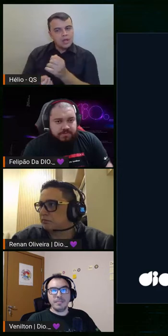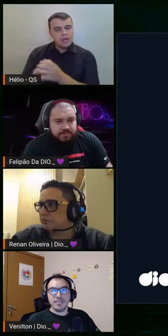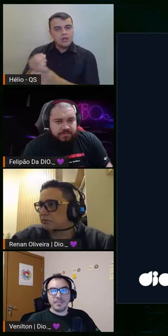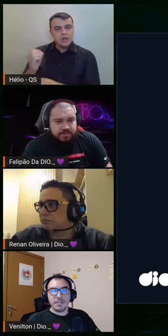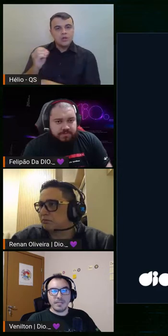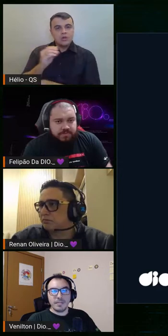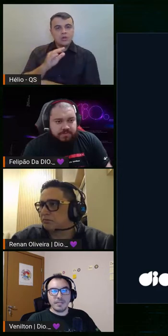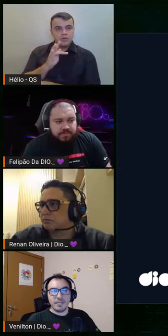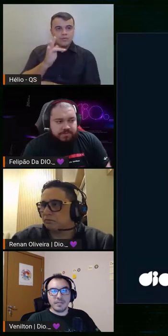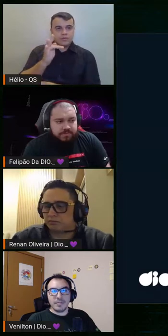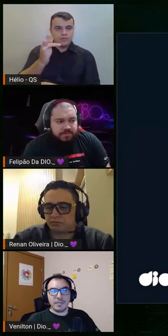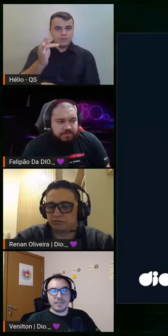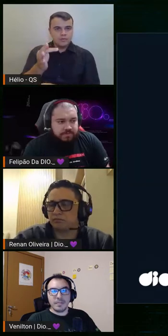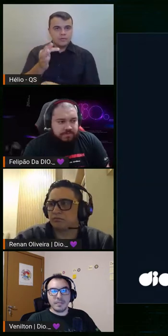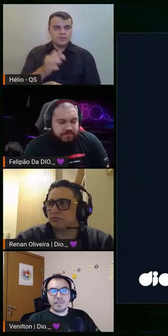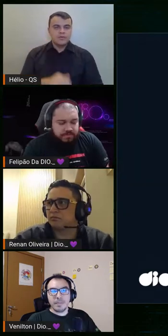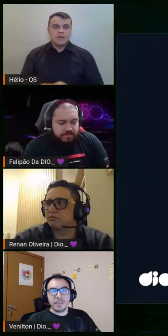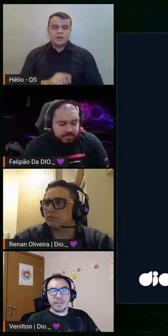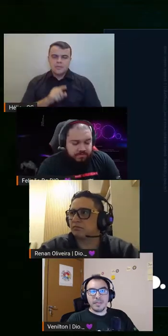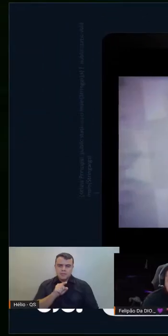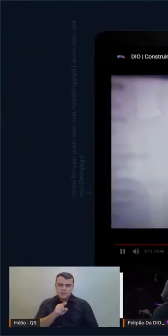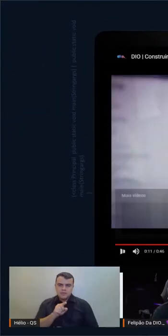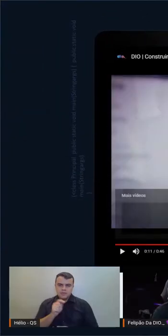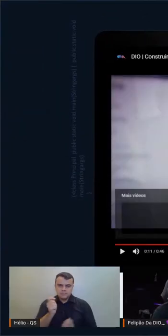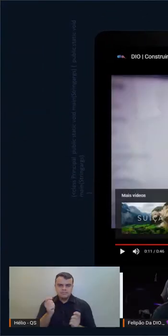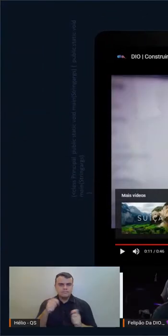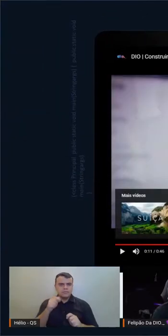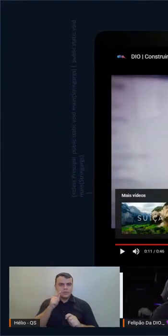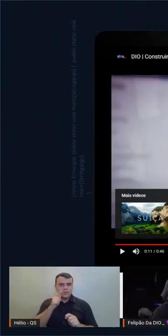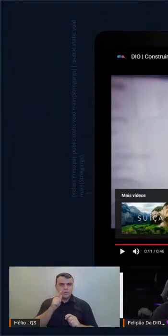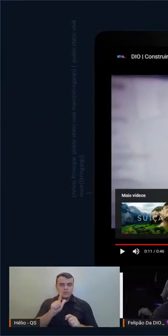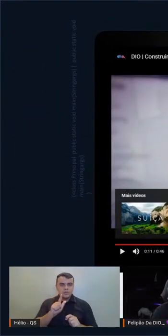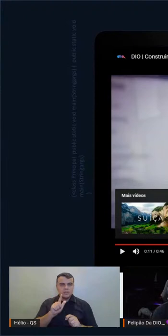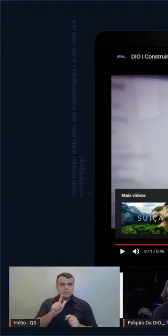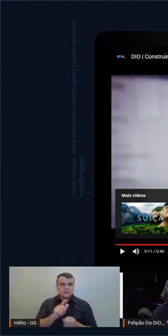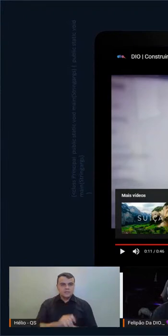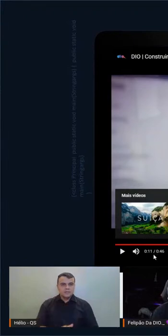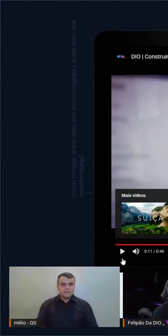futuro para você dominar na prática